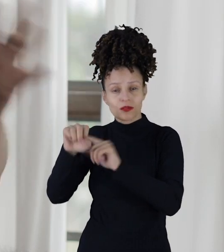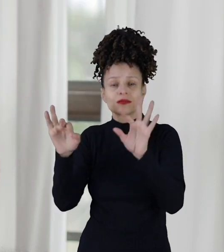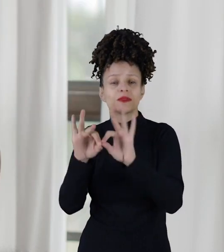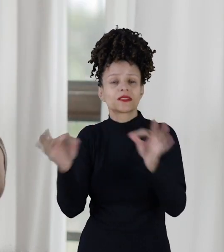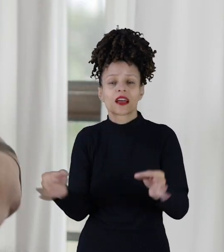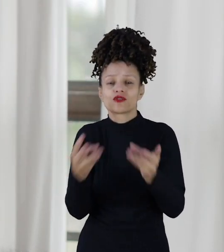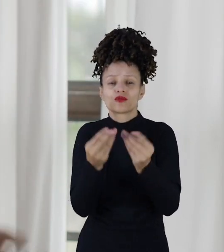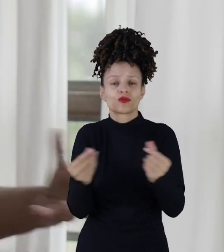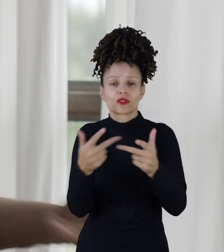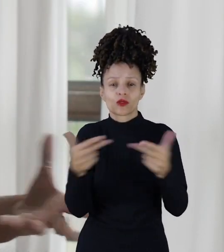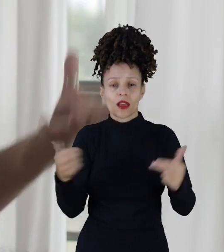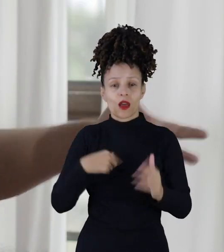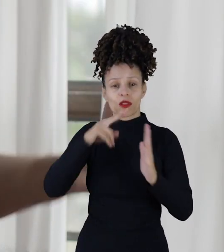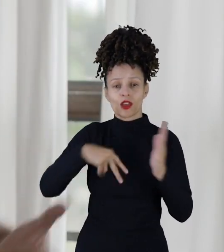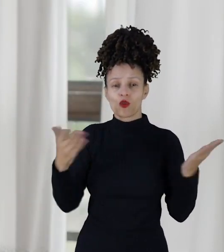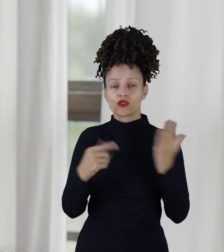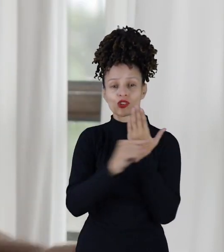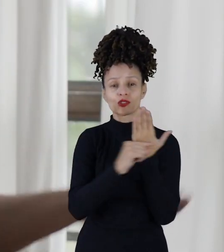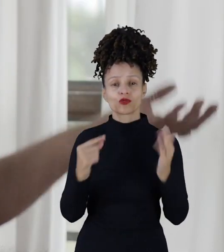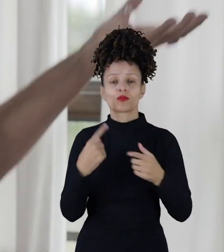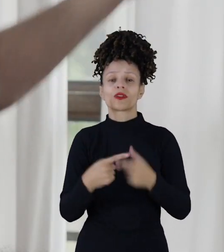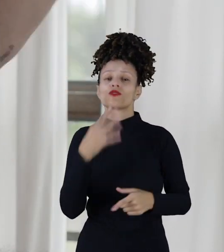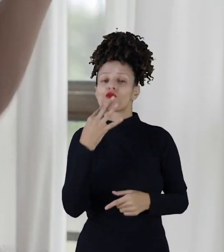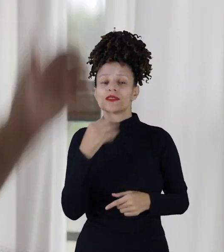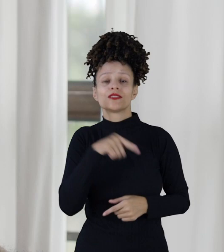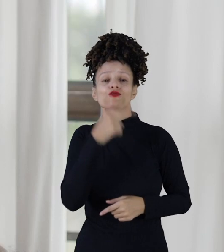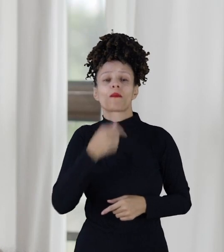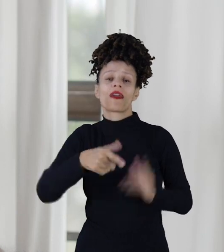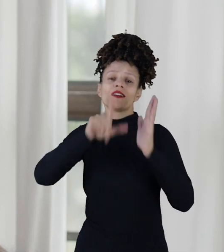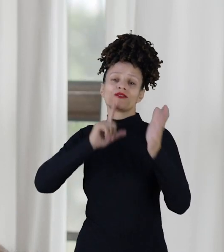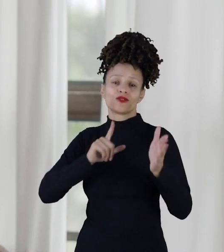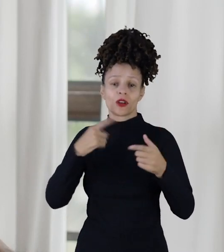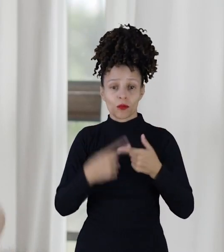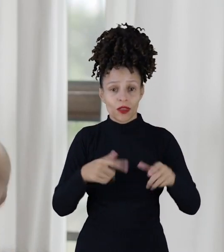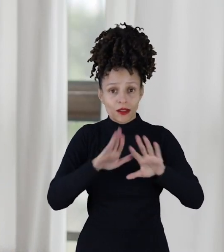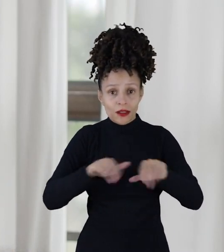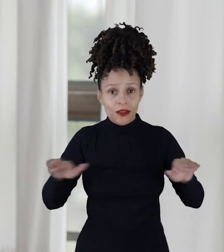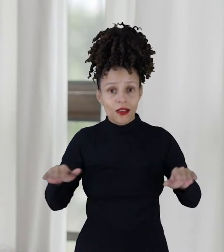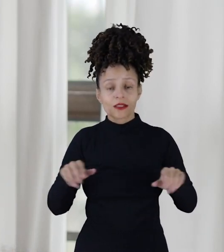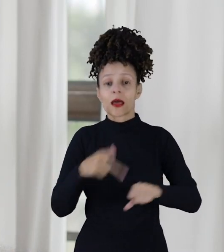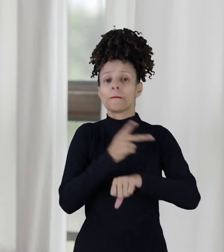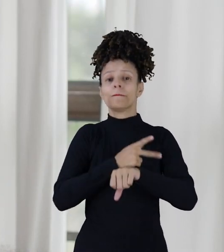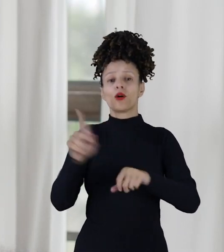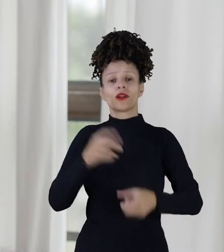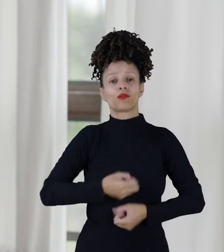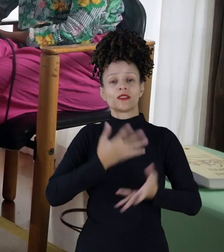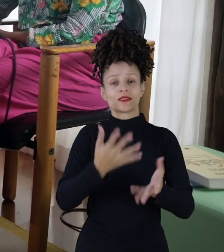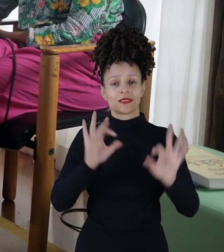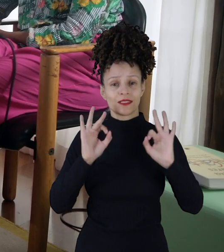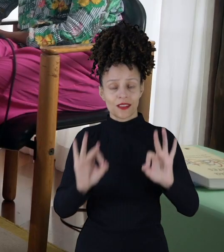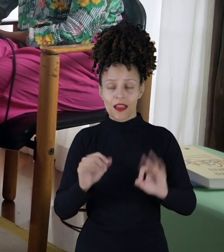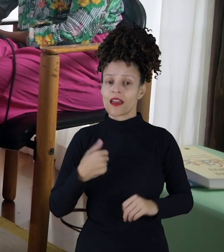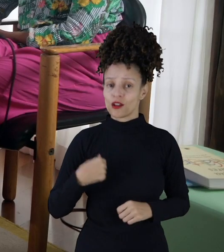simplicidade, a singeleza das coisas. Eu leio Manuel de Barros hoje, eu falo, por que eu não conheci esse homem antes? Porque as crianças são, né, pura poesia. São